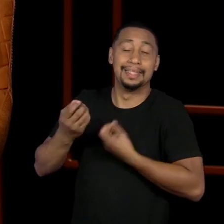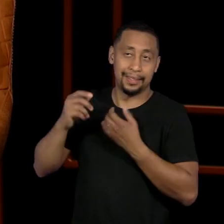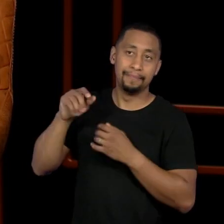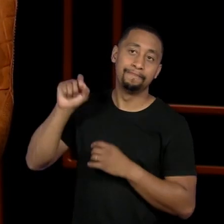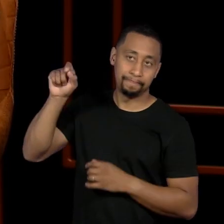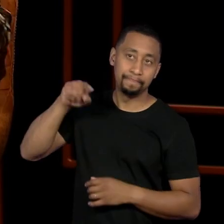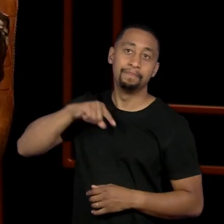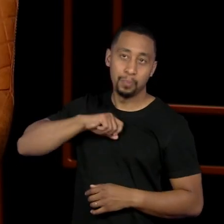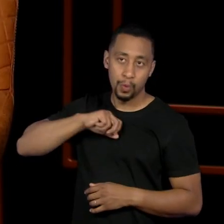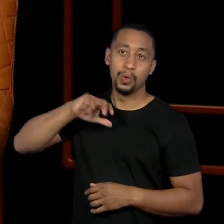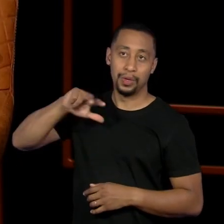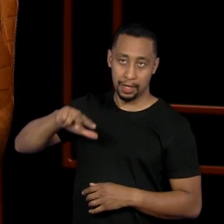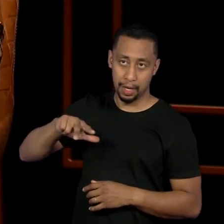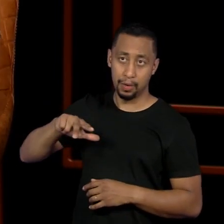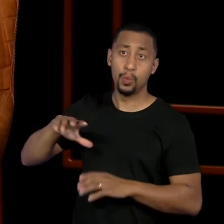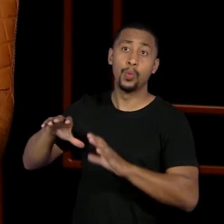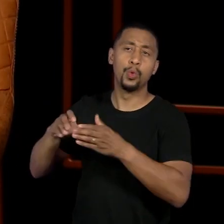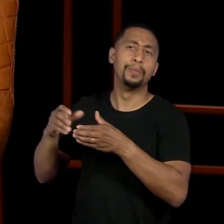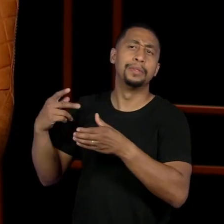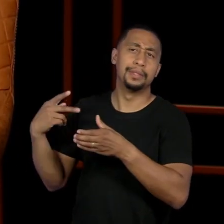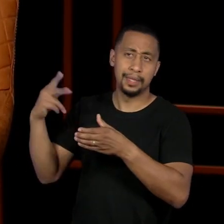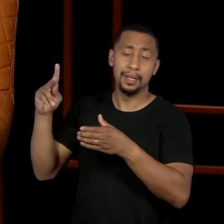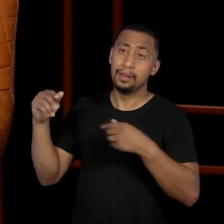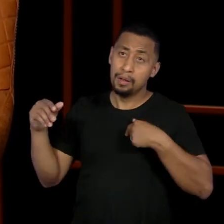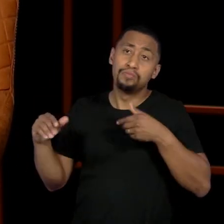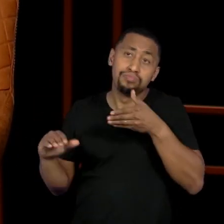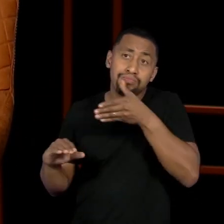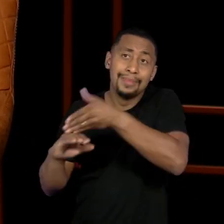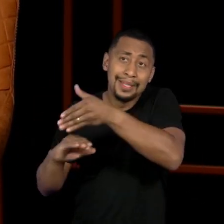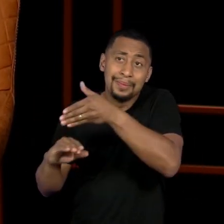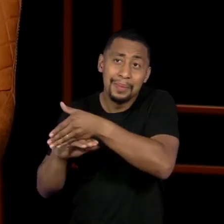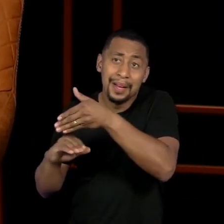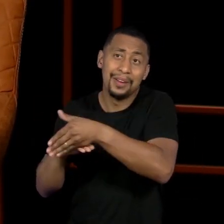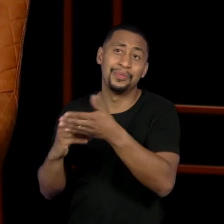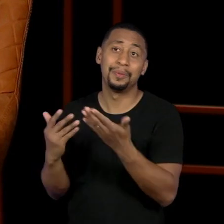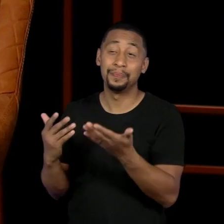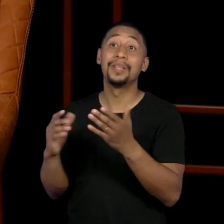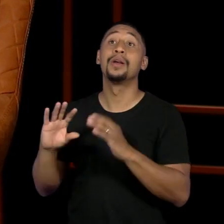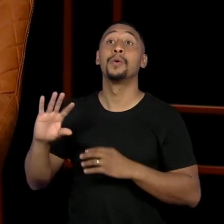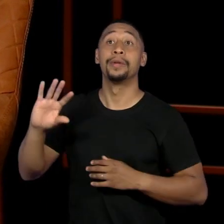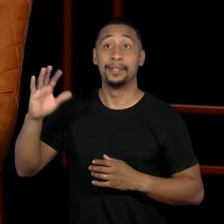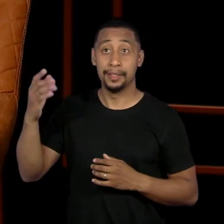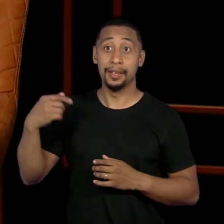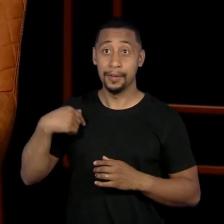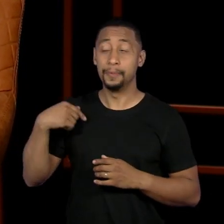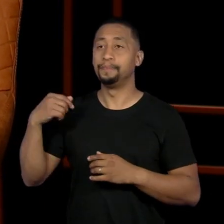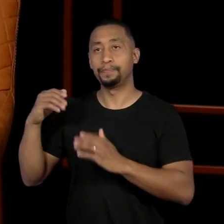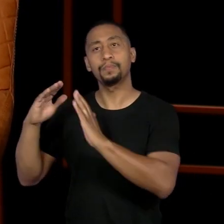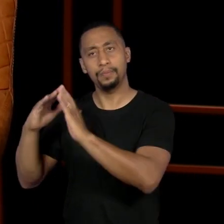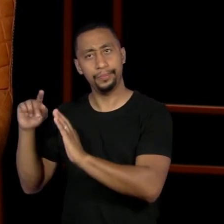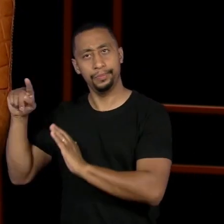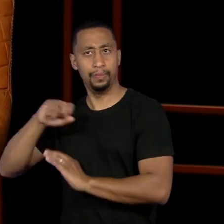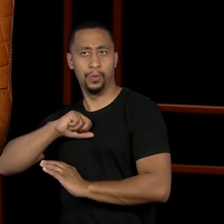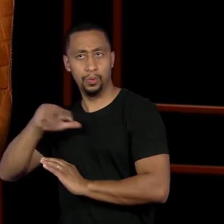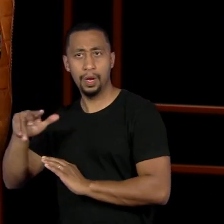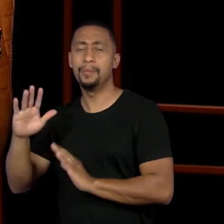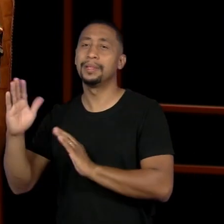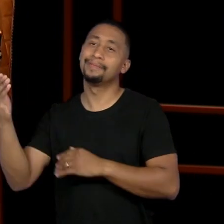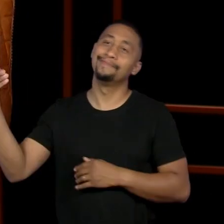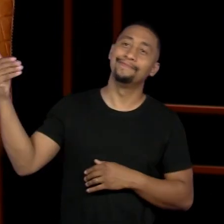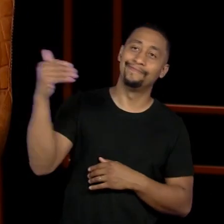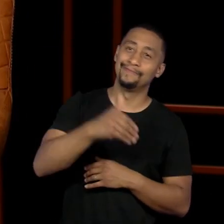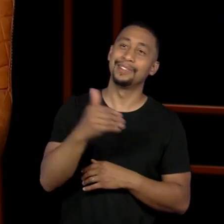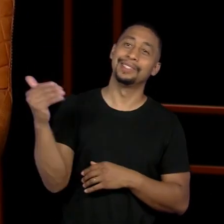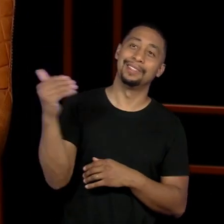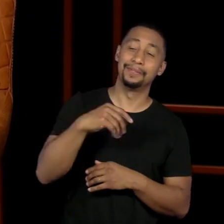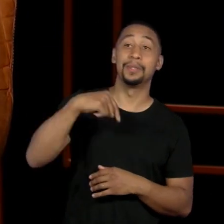havia um grupo e ele liderava aquilo tudo, e ele vinha muito ao Brasil. Ele tinha os amigos dele